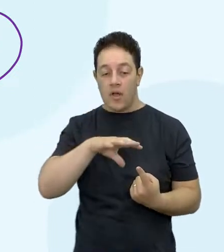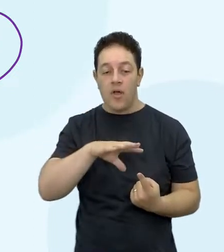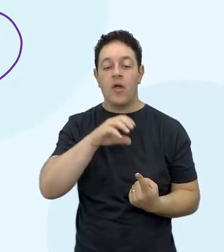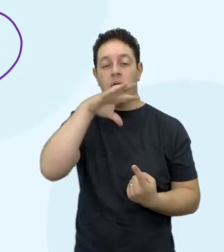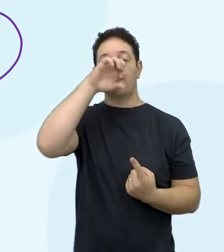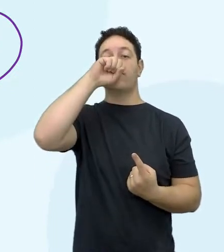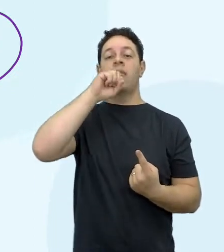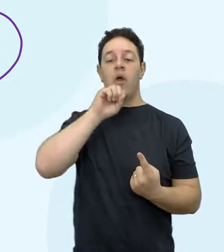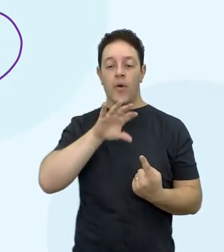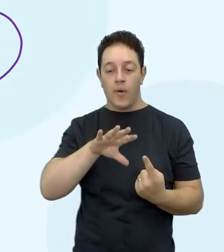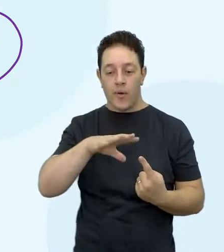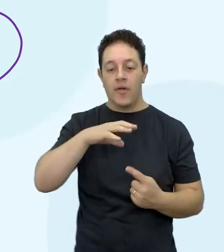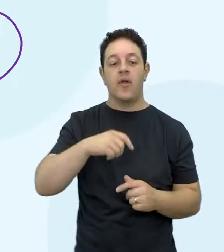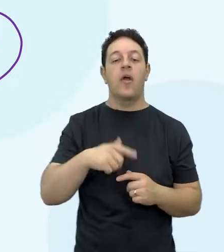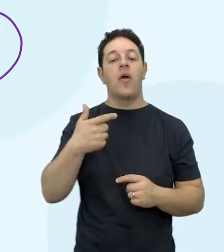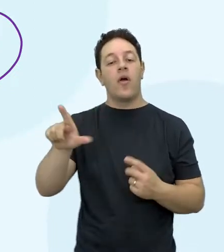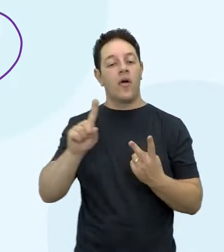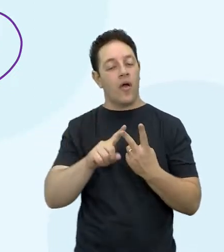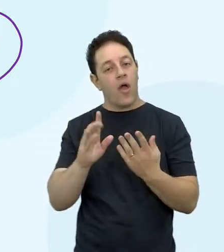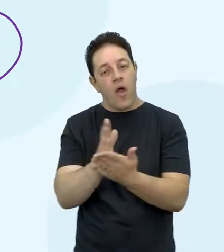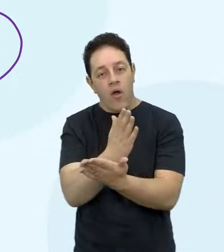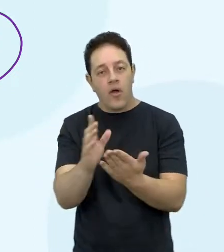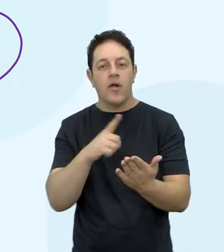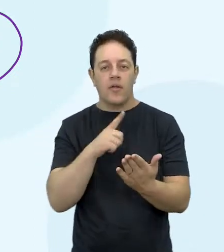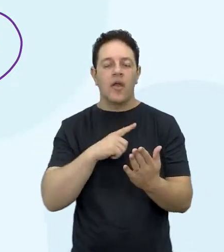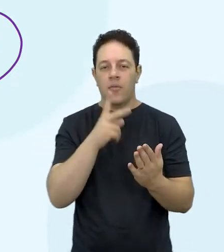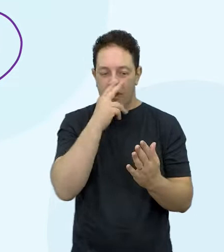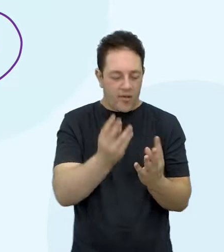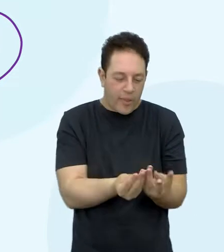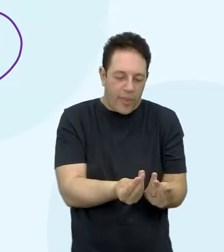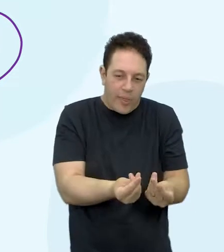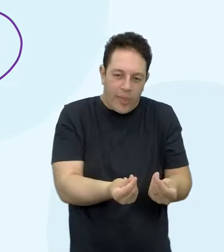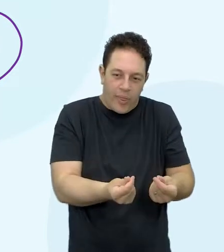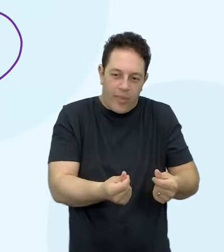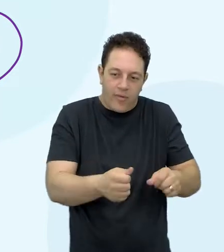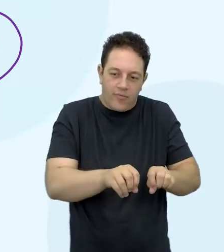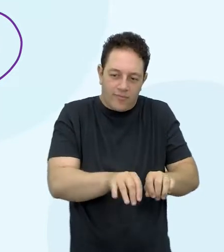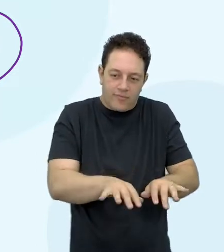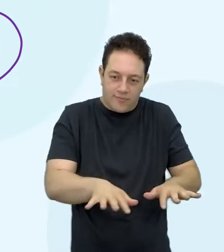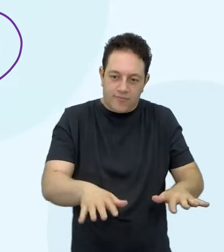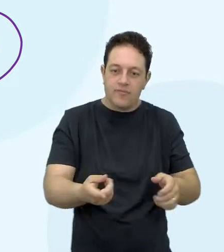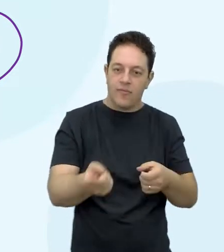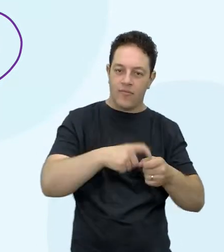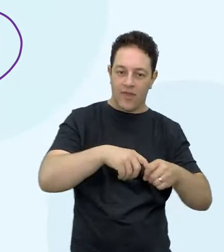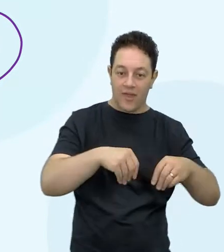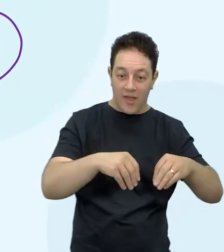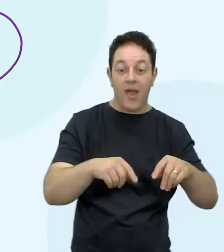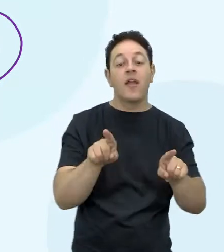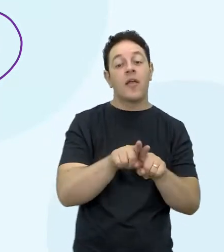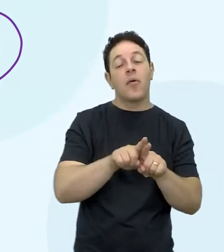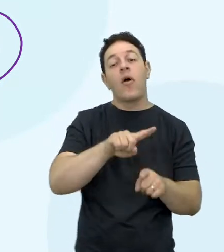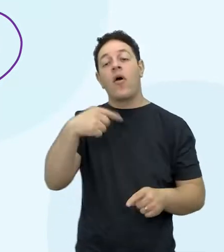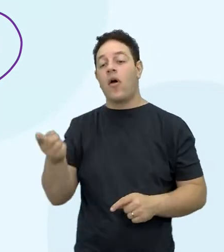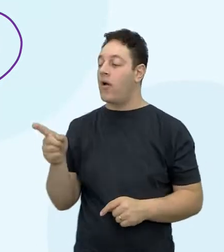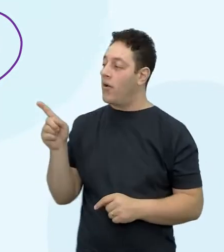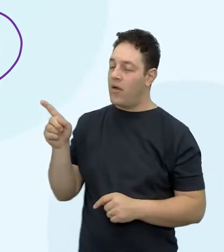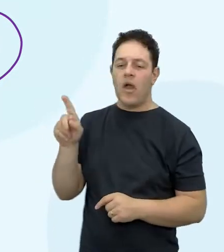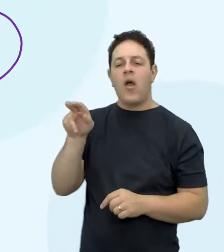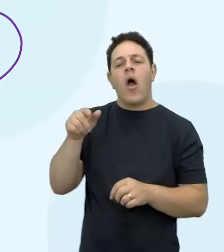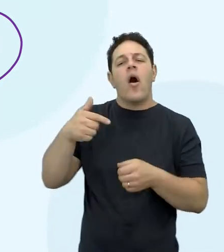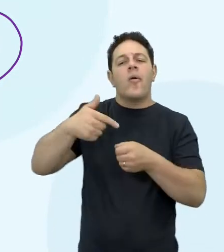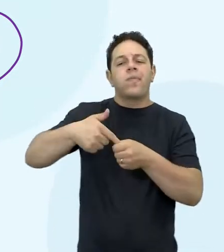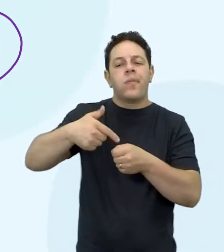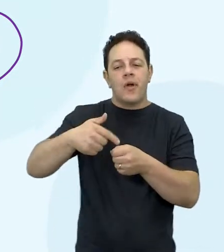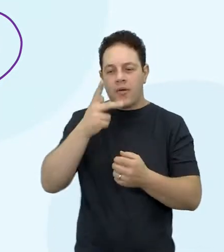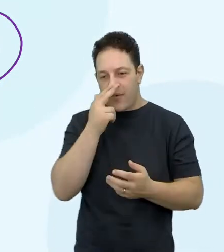né? Alguns micro-organismos fazem a decomposição e também a gente faz a combustão aí, né? Que